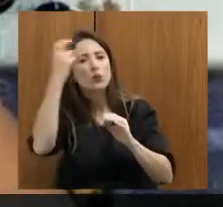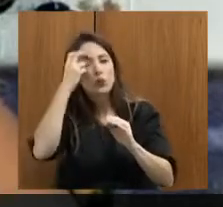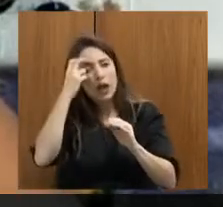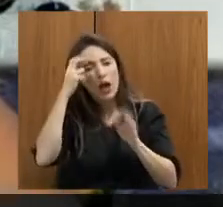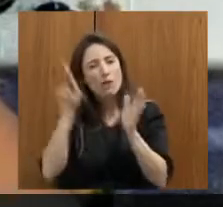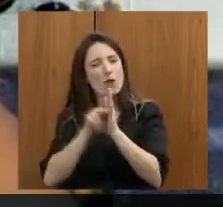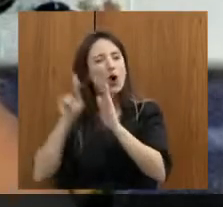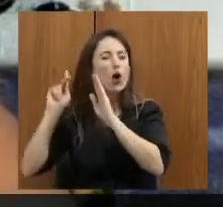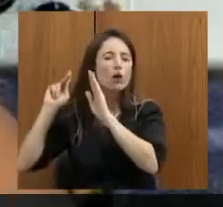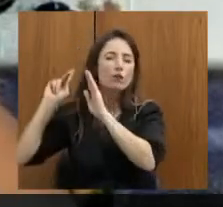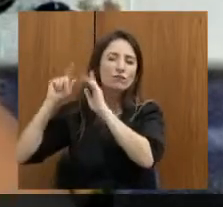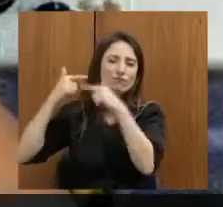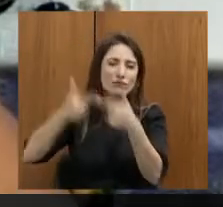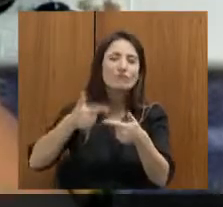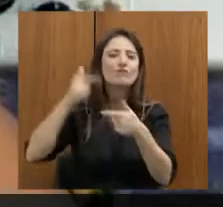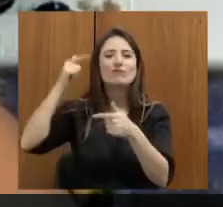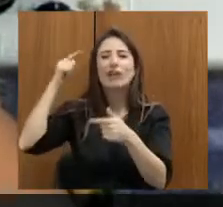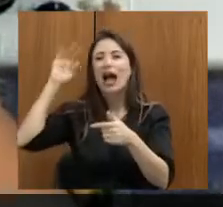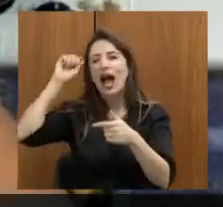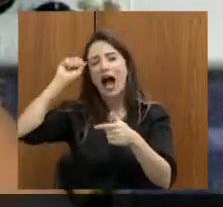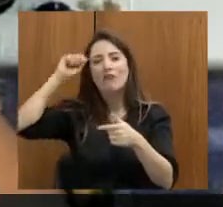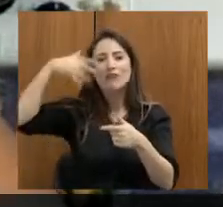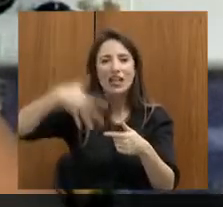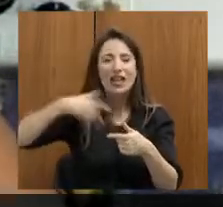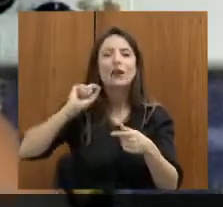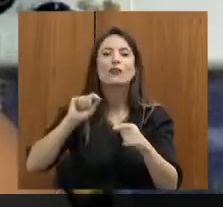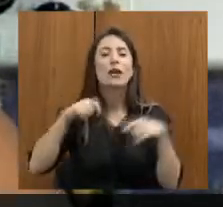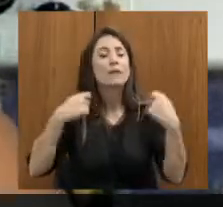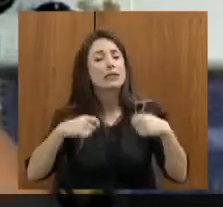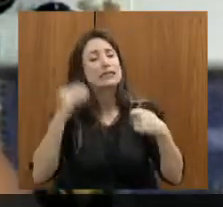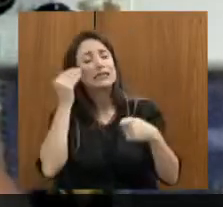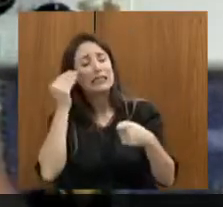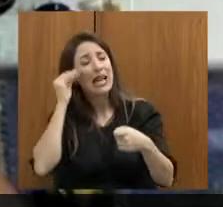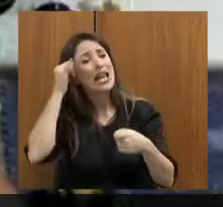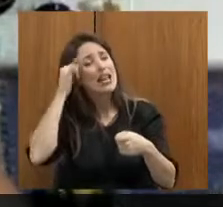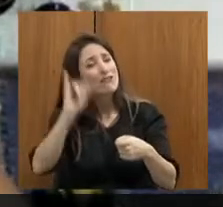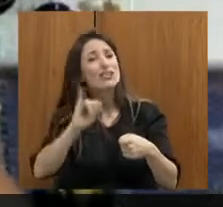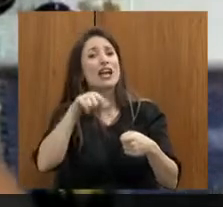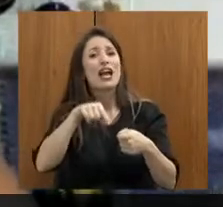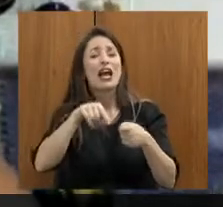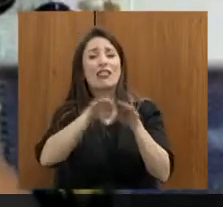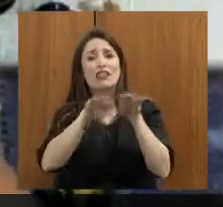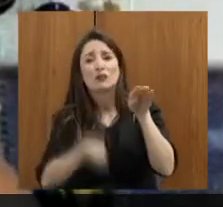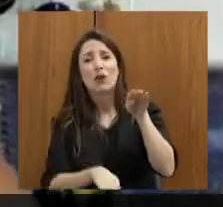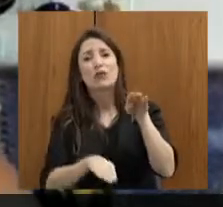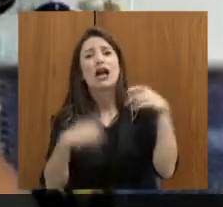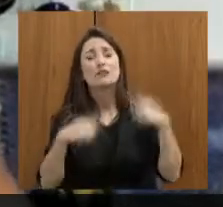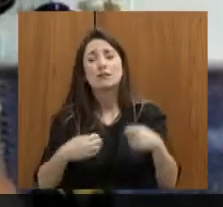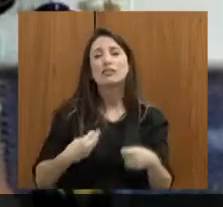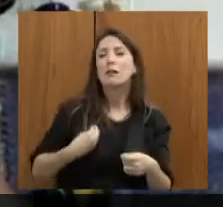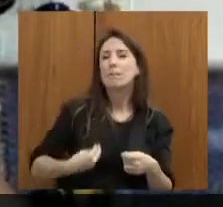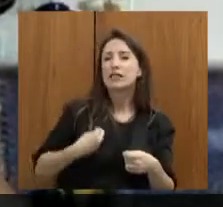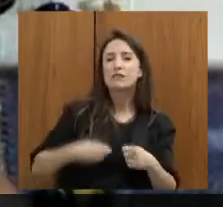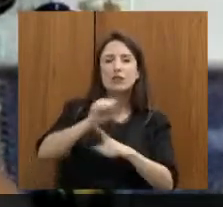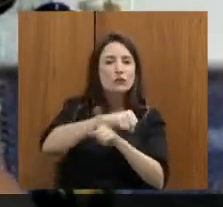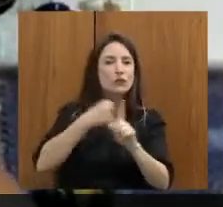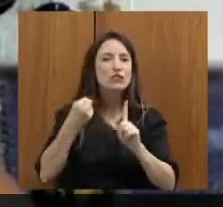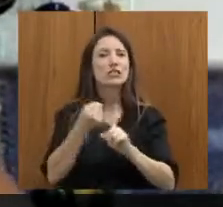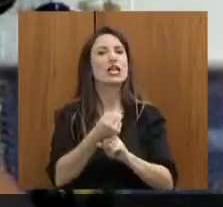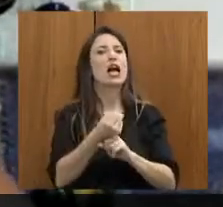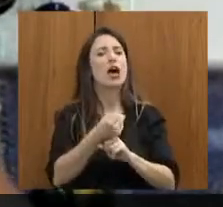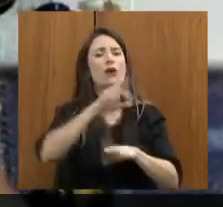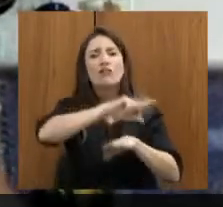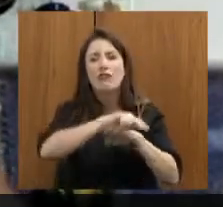você deseja combater as desigualdades EA participação social né É pode passar o social em todas as etapas das políticas públicas